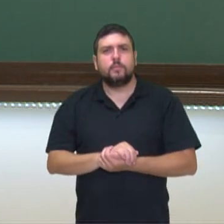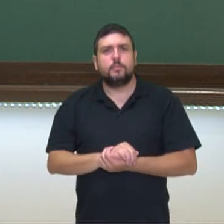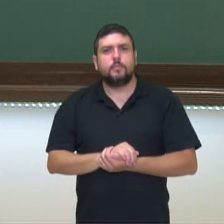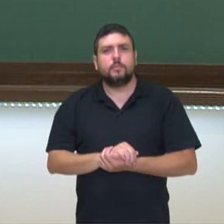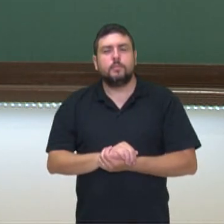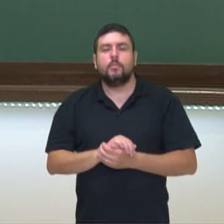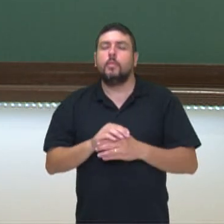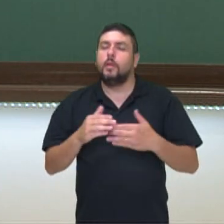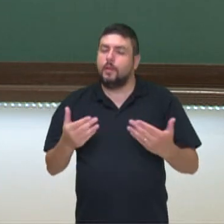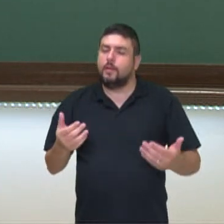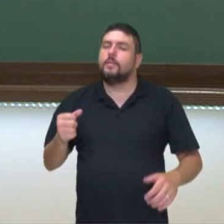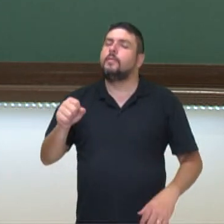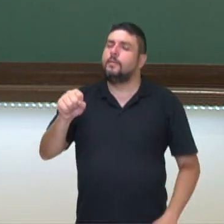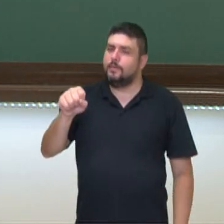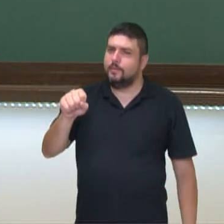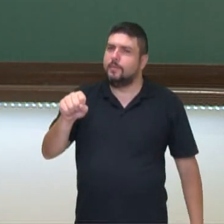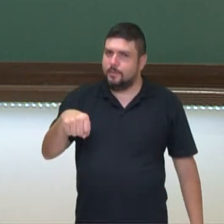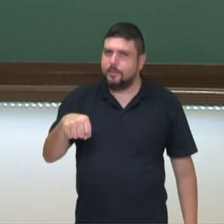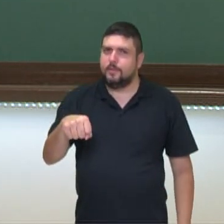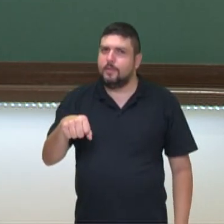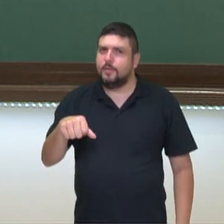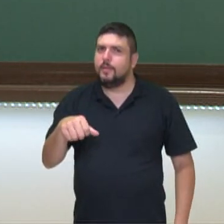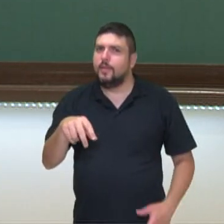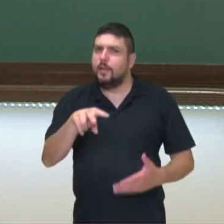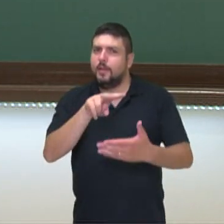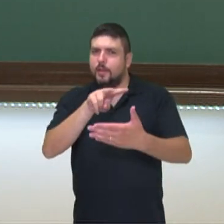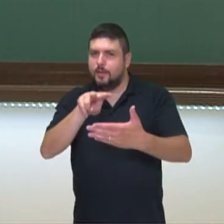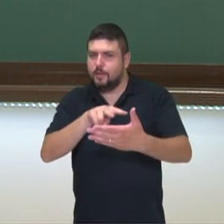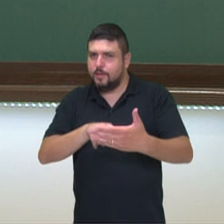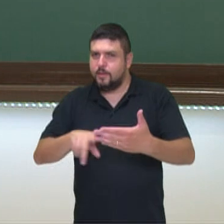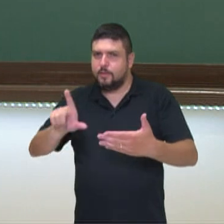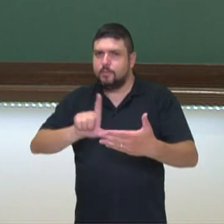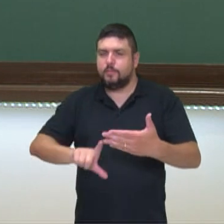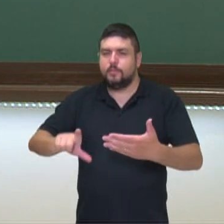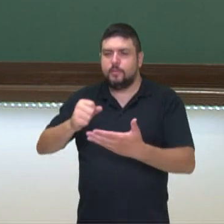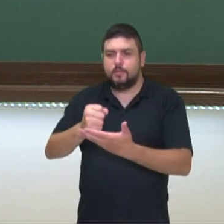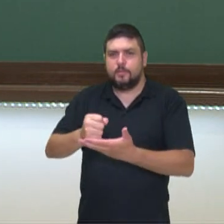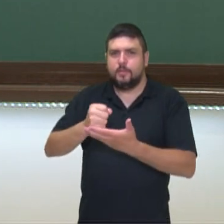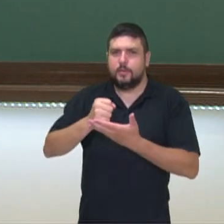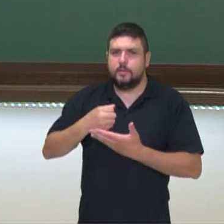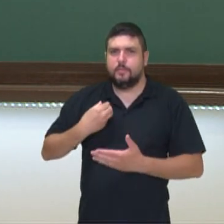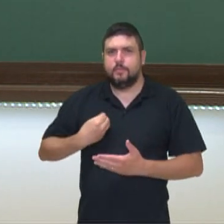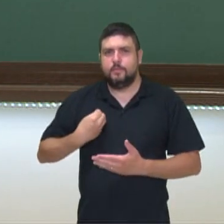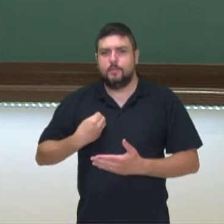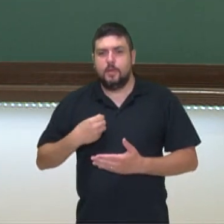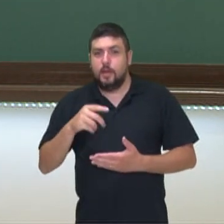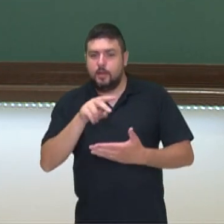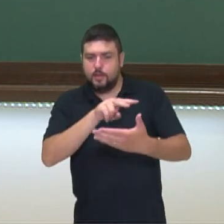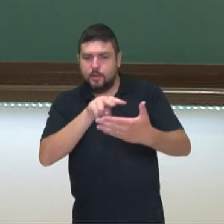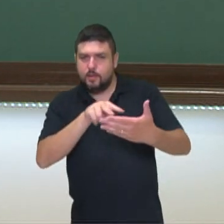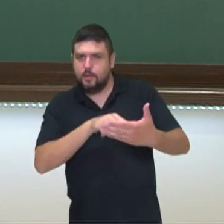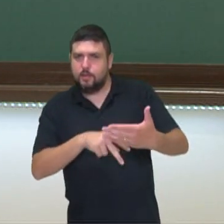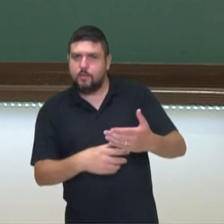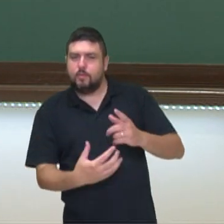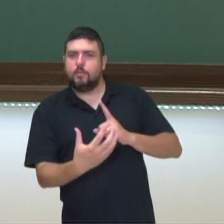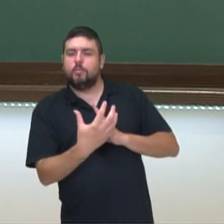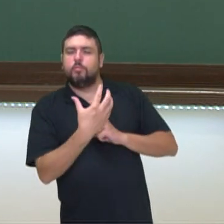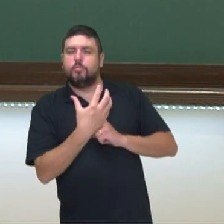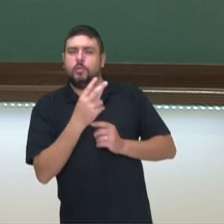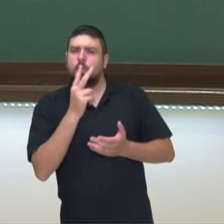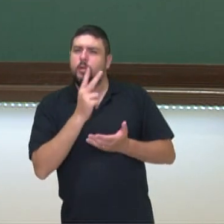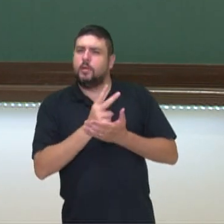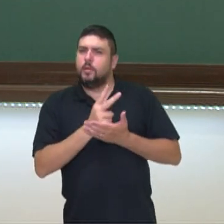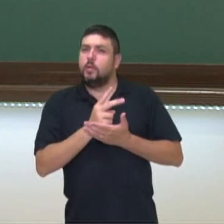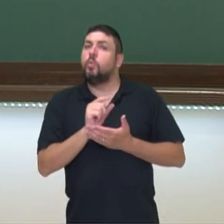Então, sim, a literatura ajuda a viver, porque ela nos influencia e deve nos influenciar sempre para o